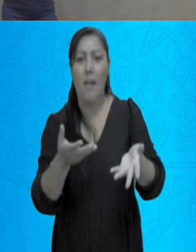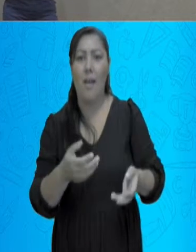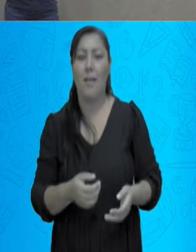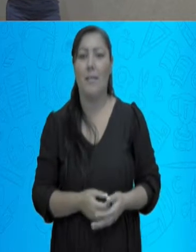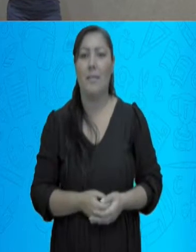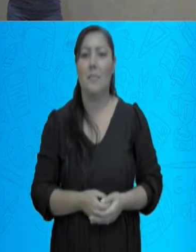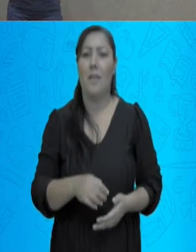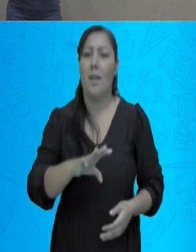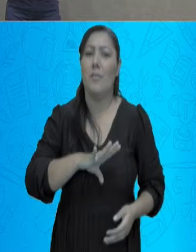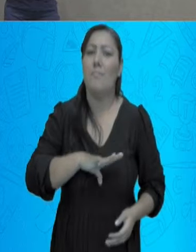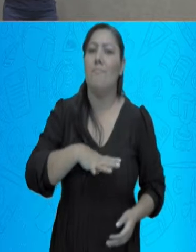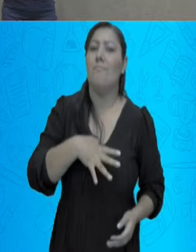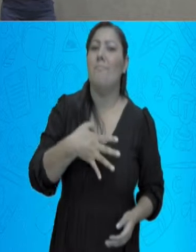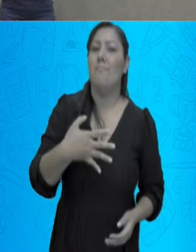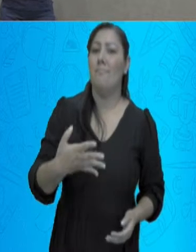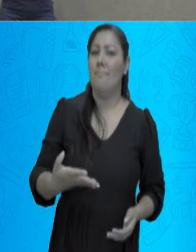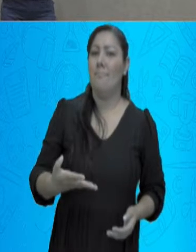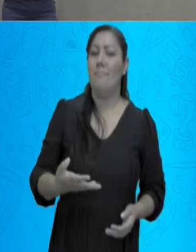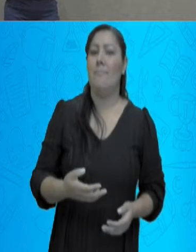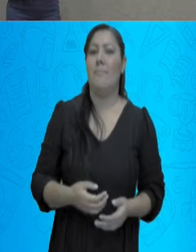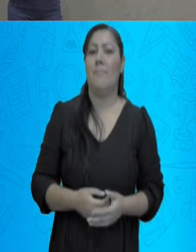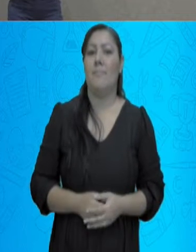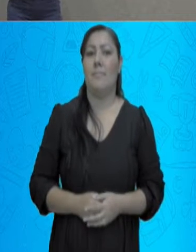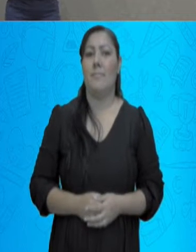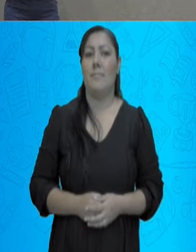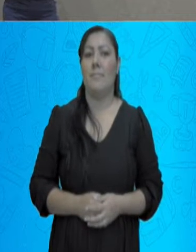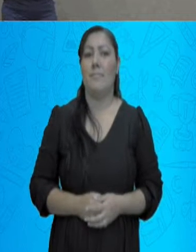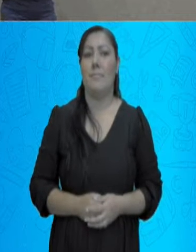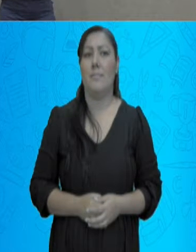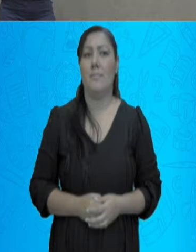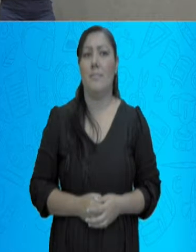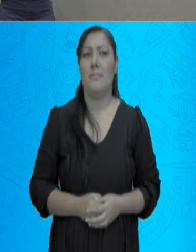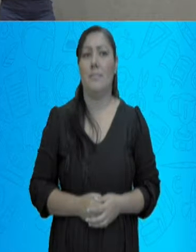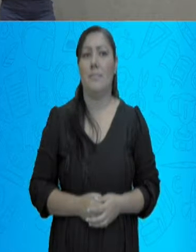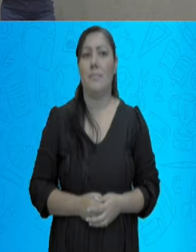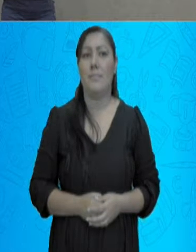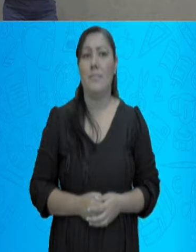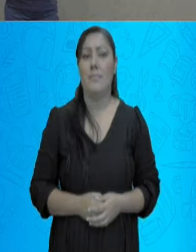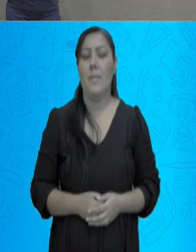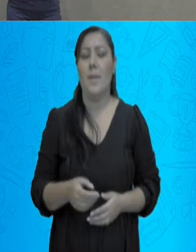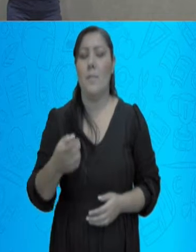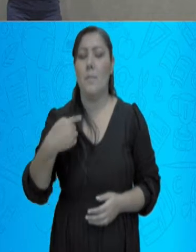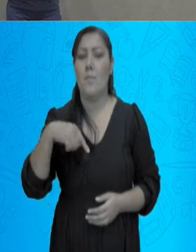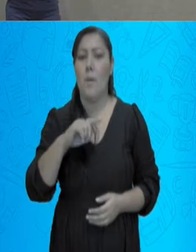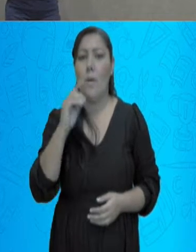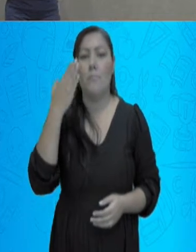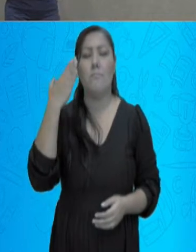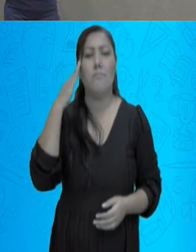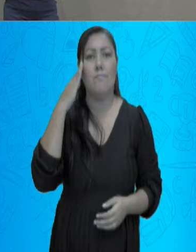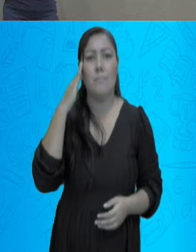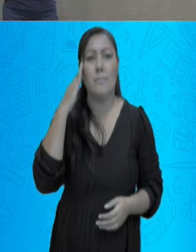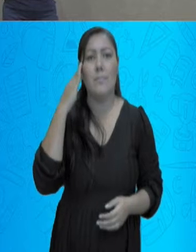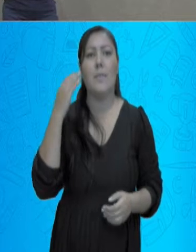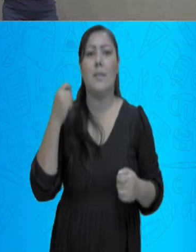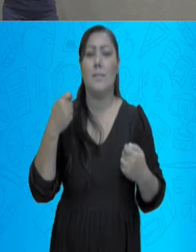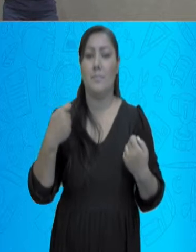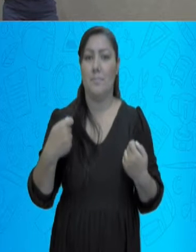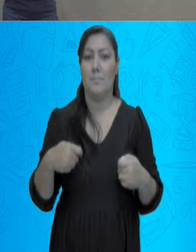essa intencionalidade desse cartaz, será necessário entendermos o